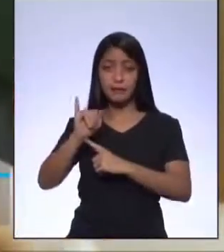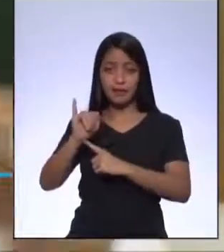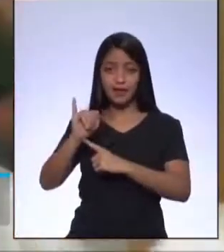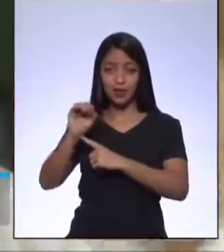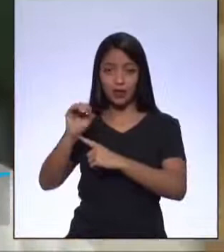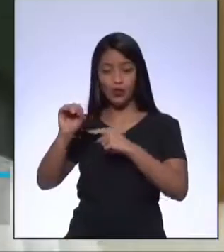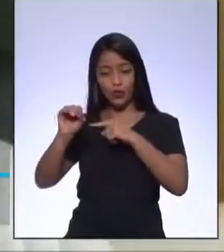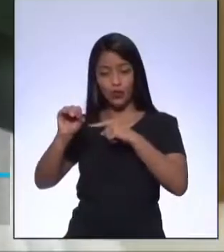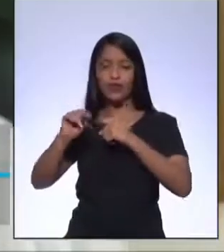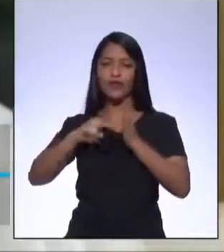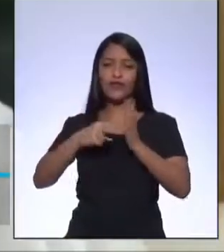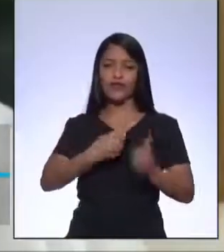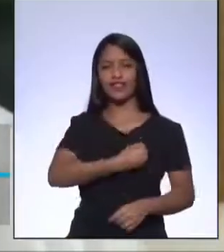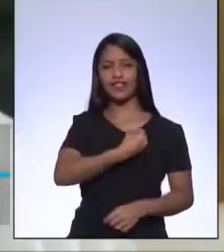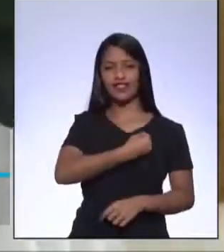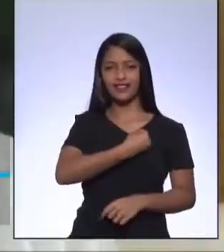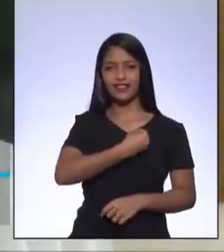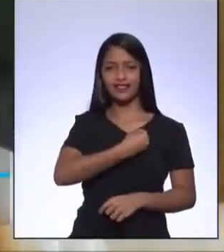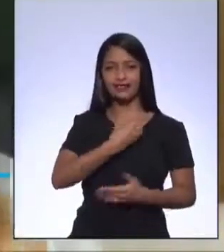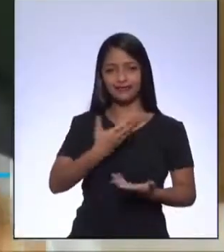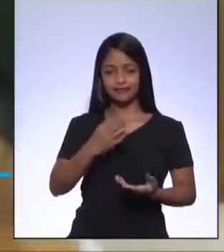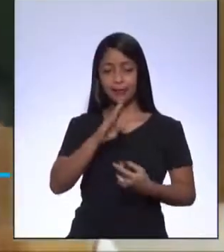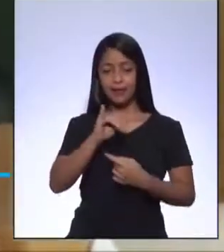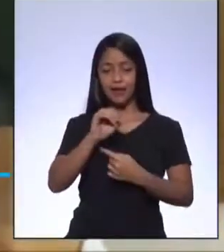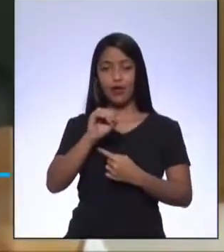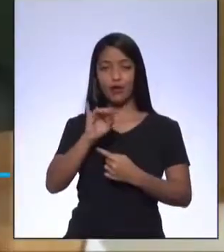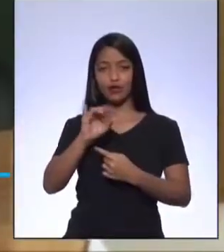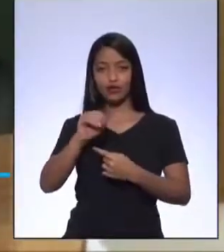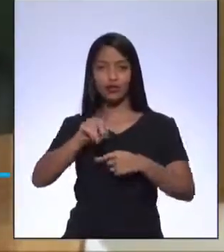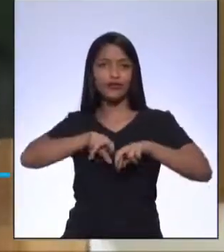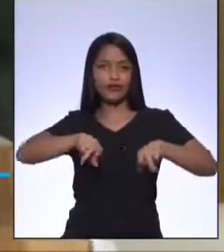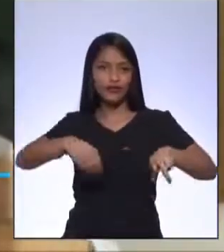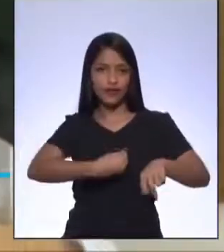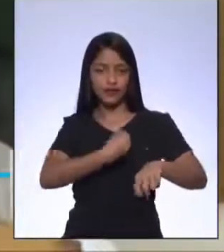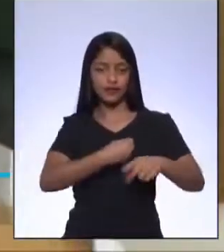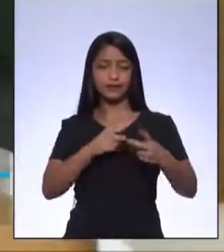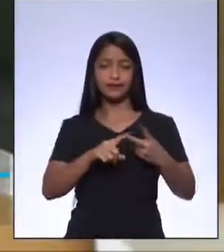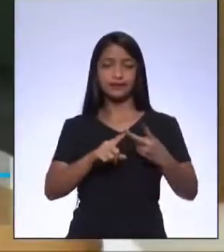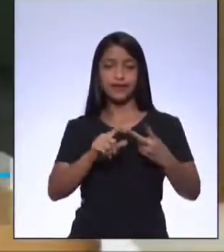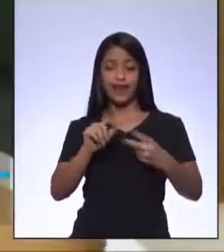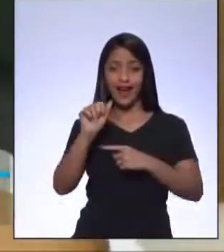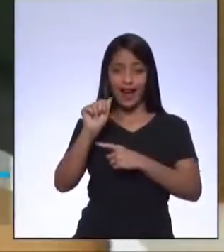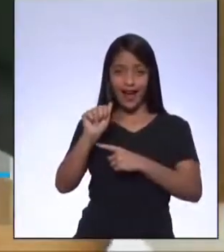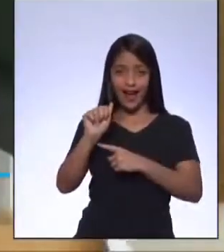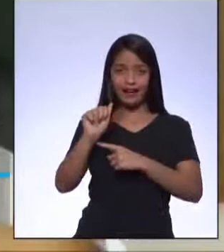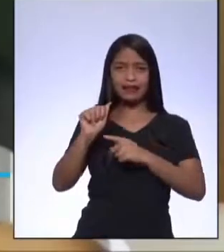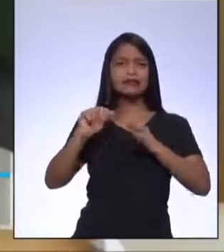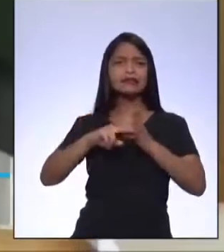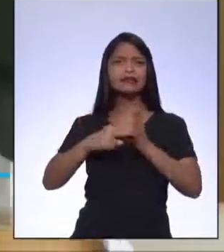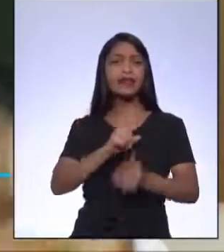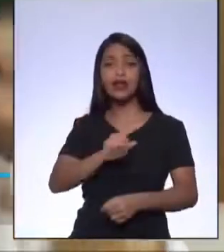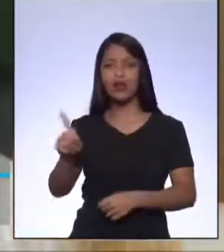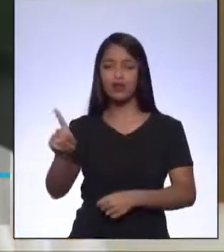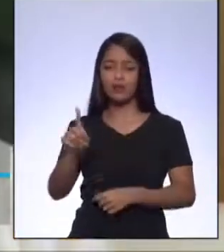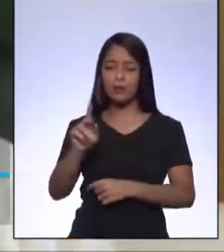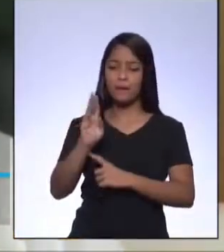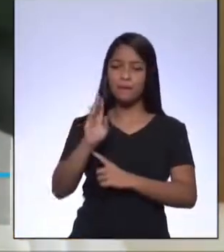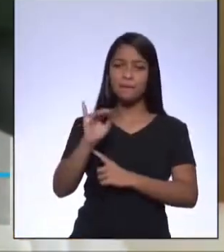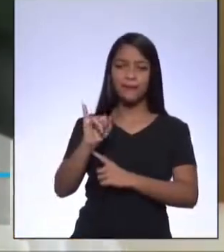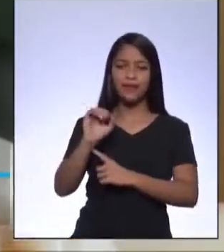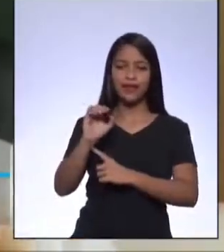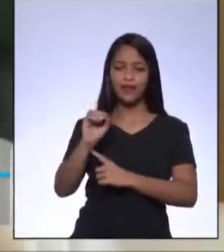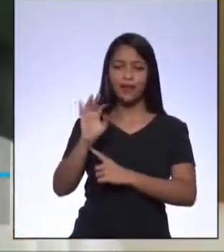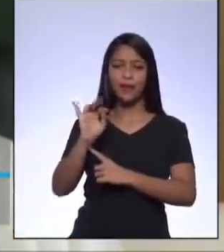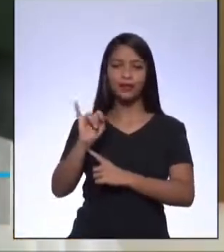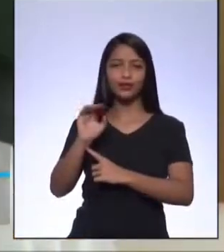quer dizer os seres vivos. E os fatores abióticos, a quer dizer não, são os fatores não vivos,